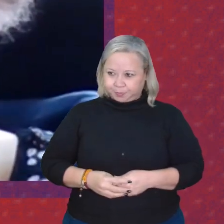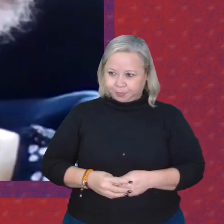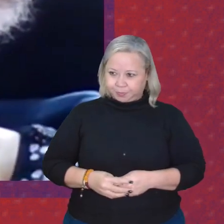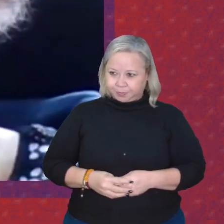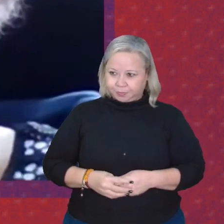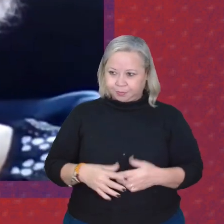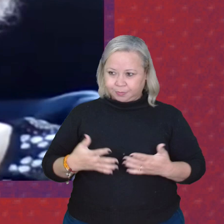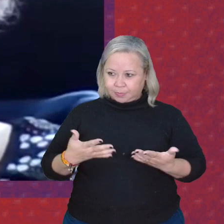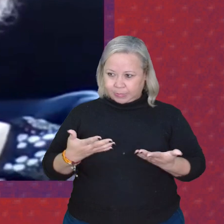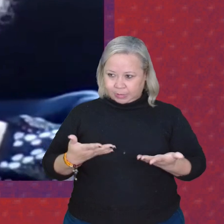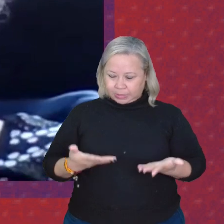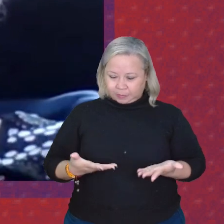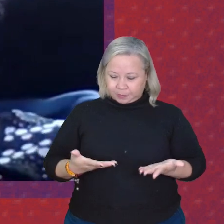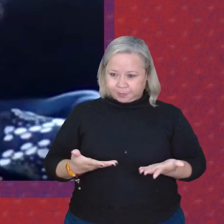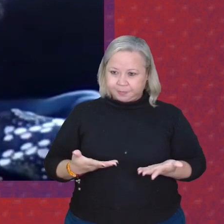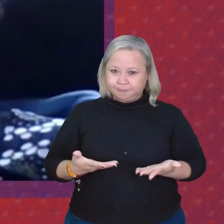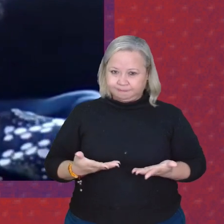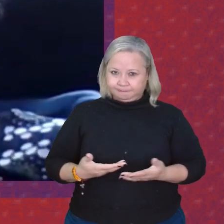Então,